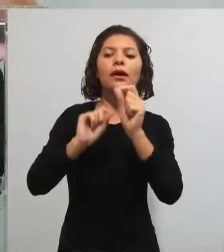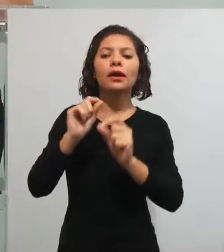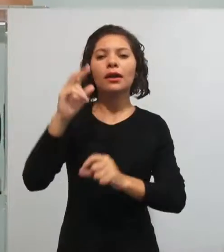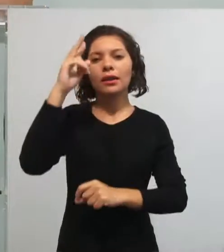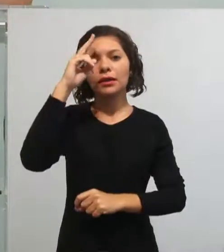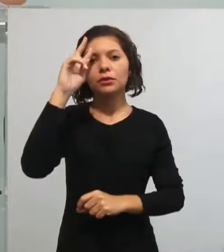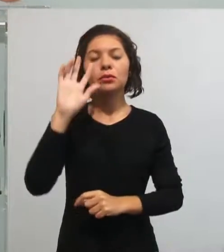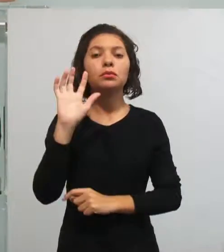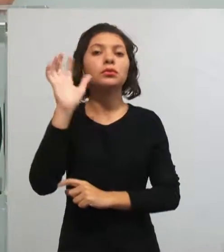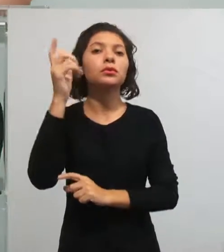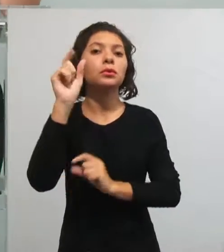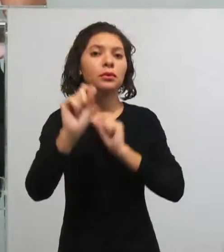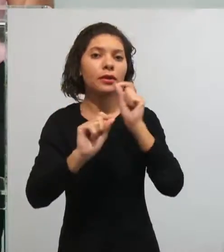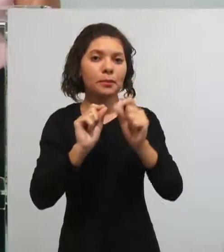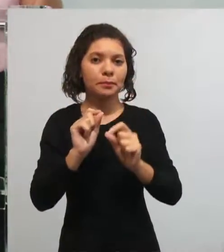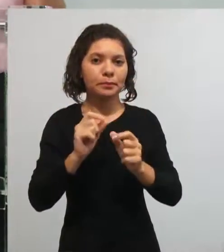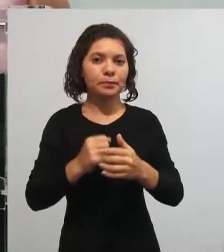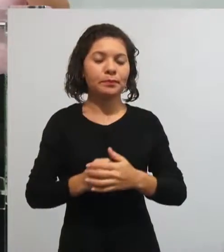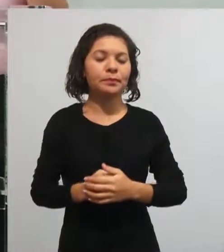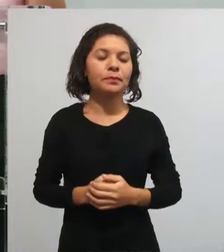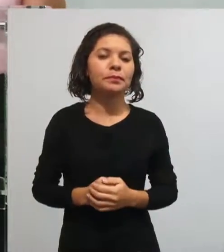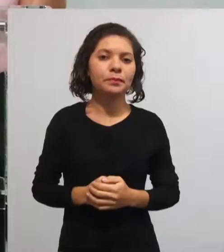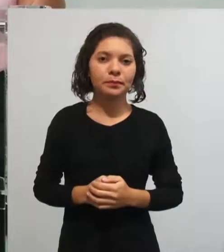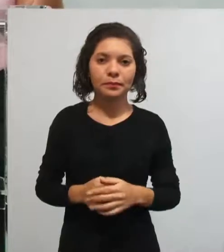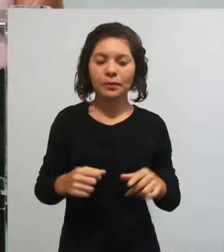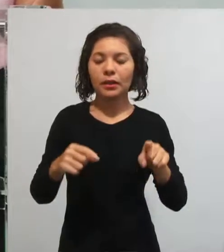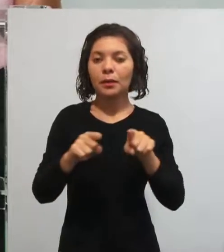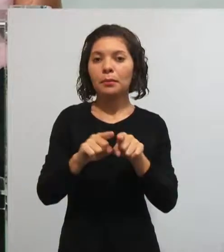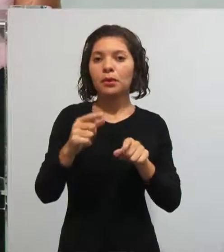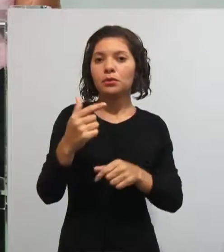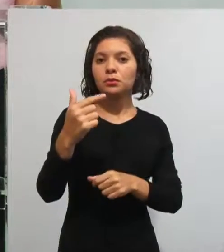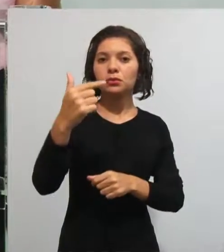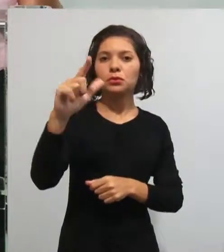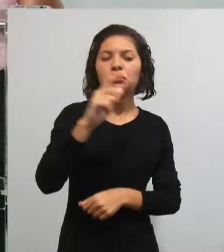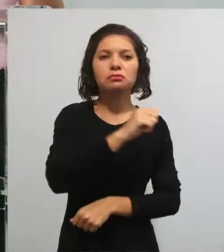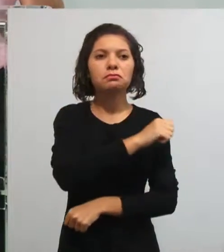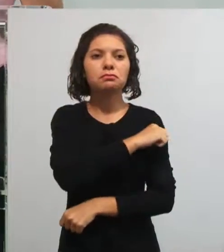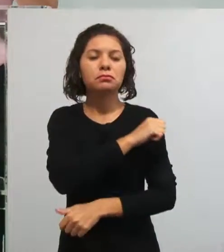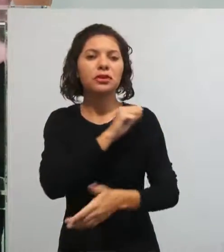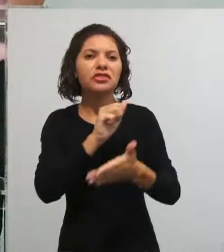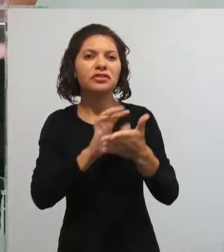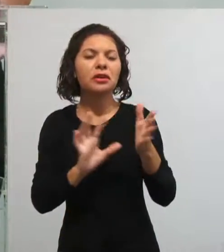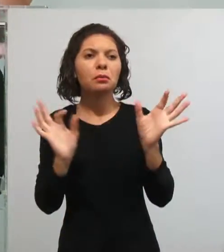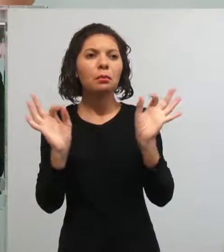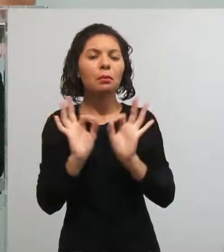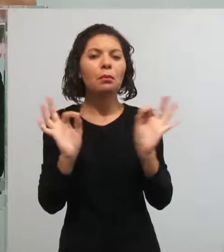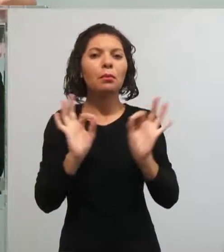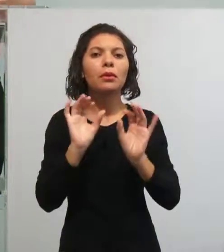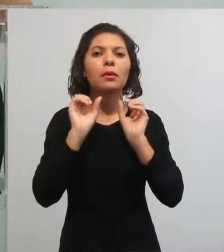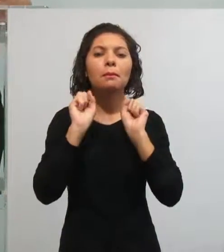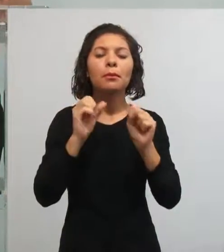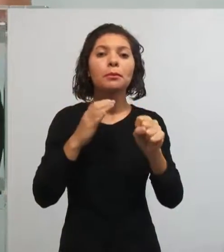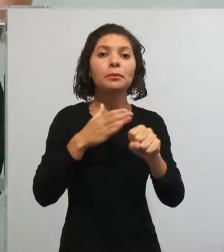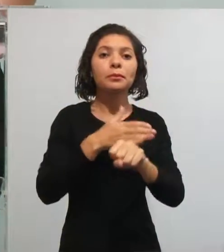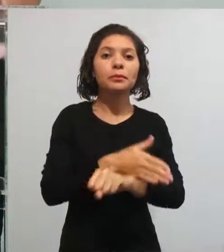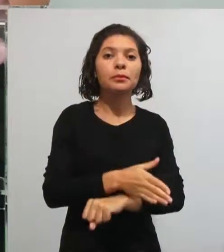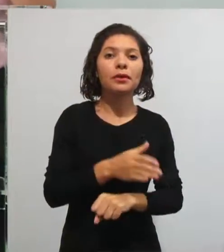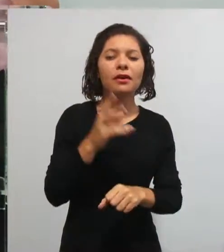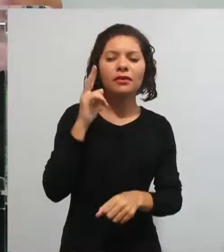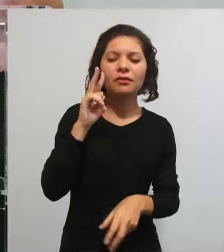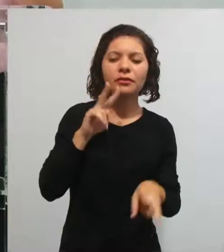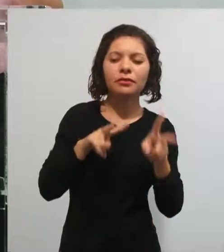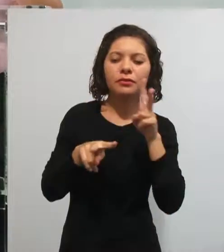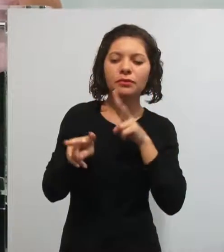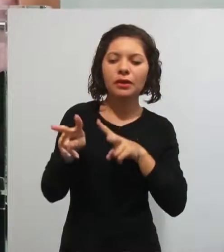Chapeuzinho. Os demais alunos que não tiverem sido atribuídos a nenhum personagem vão participar como plateia e